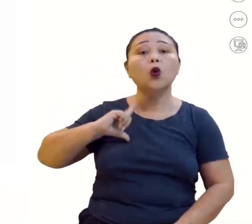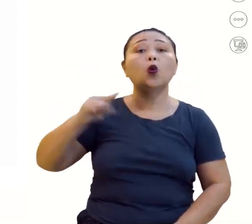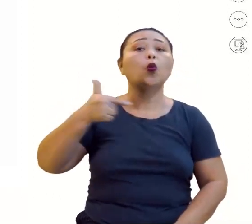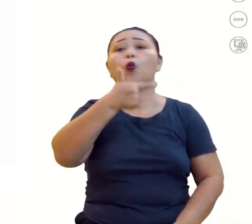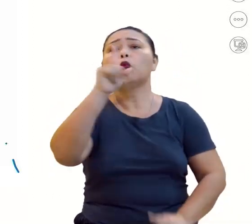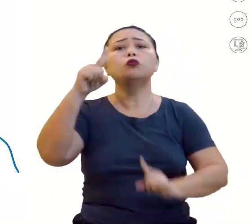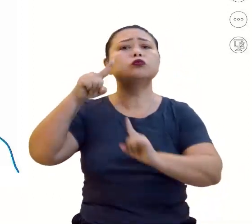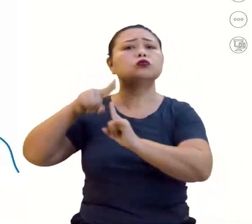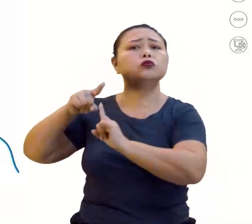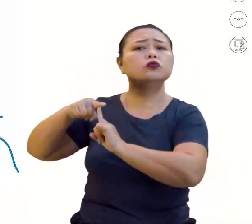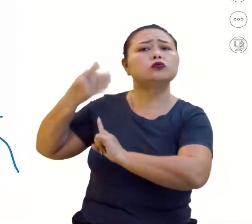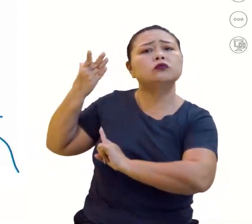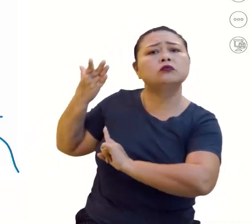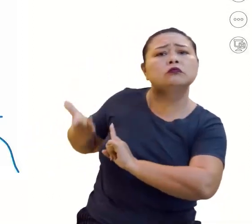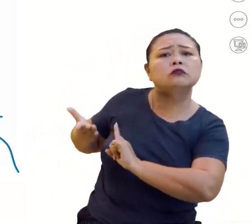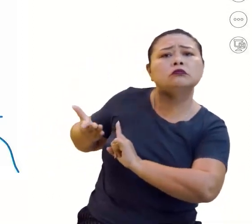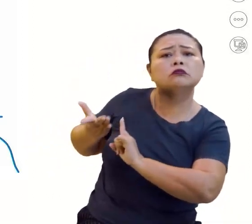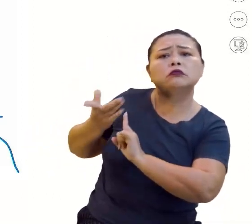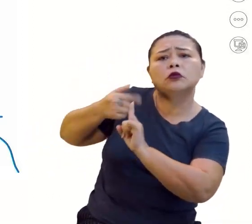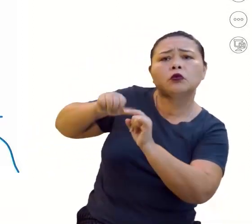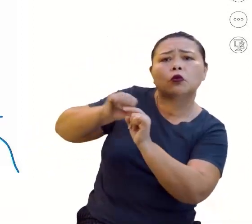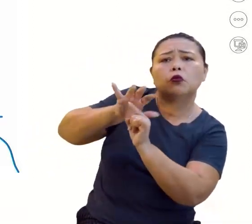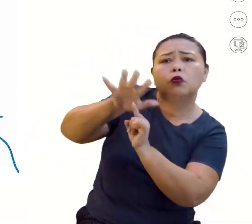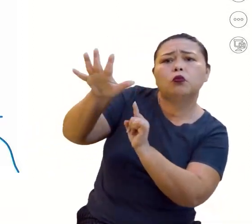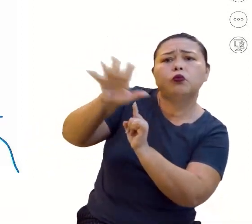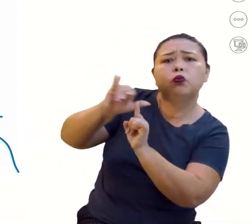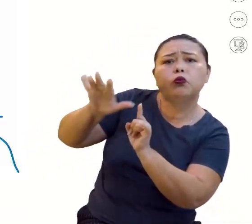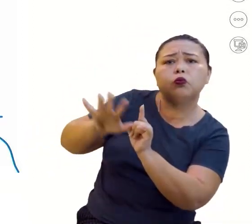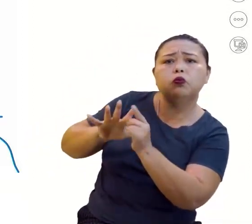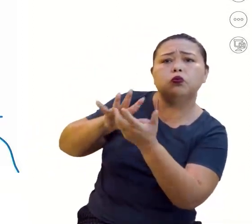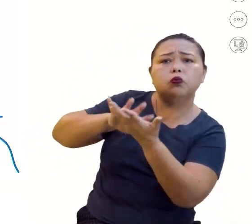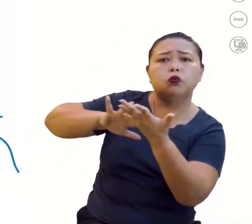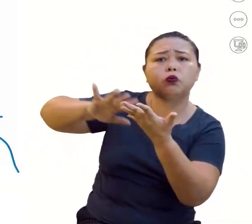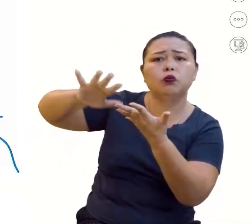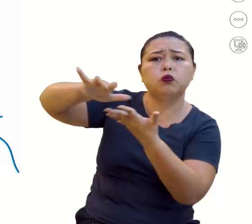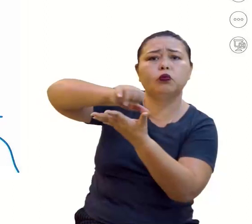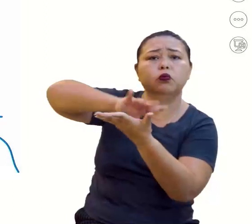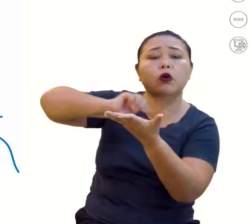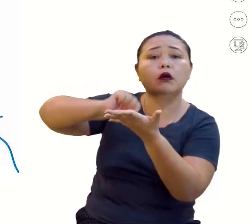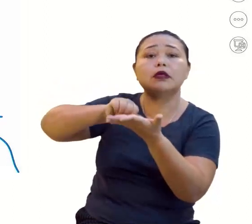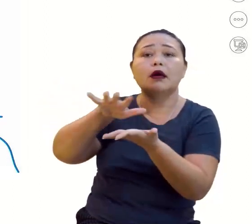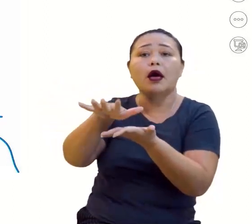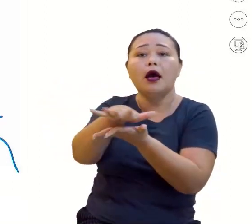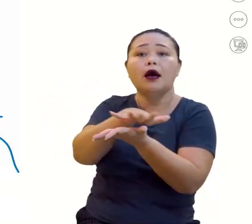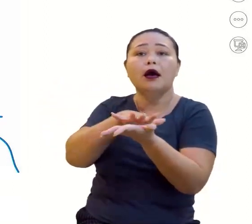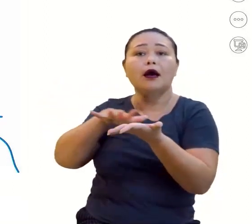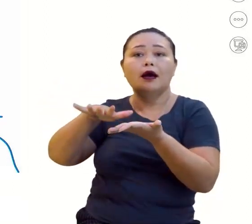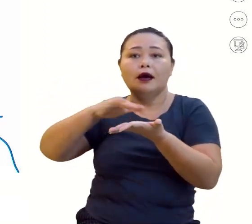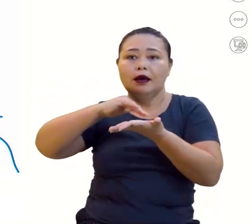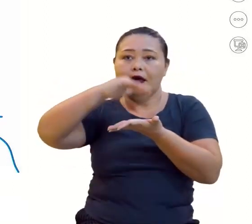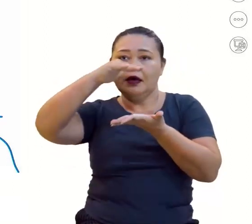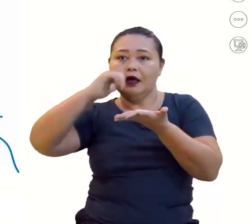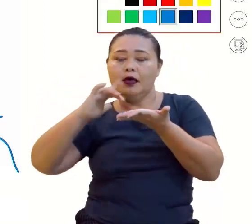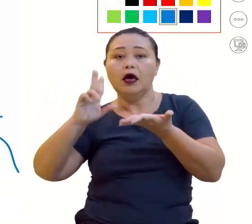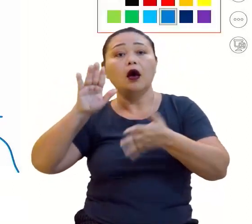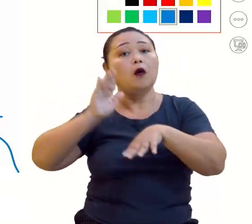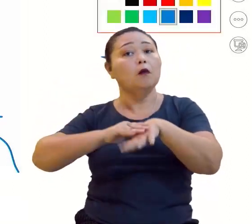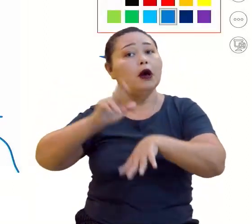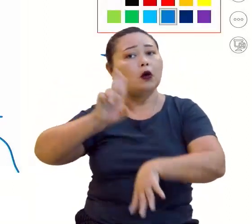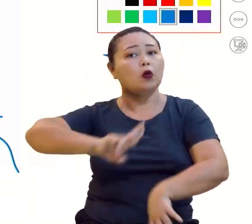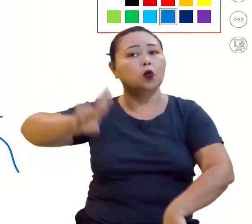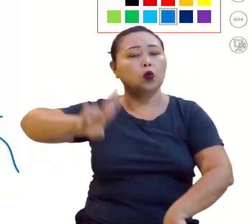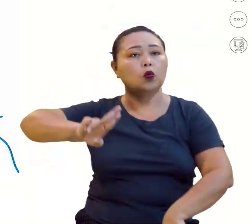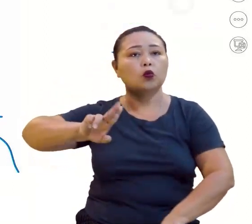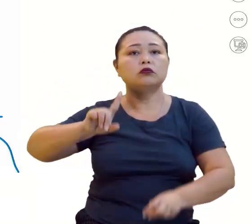tipos, né? Gráfico, o infográfico, gráfico em rede e gráfico de áreas. Legal. Os mais usuais, com certeza, são os